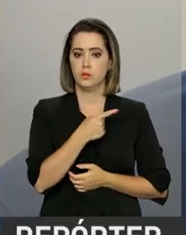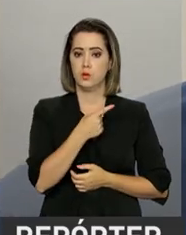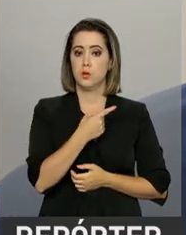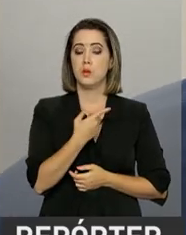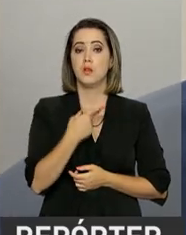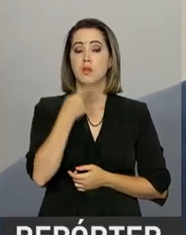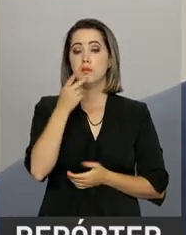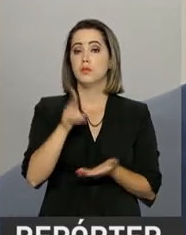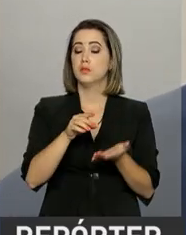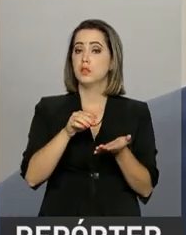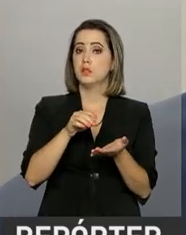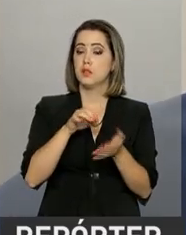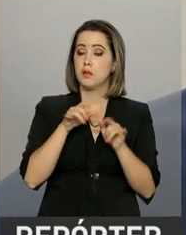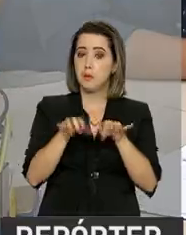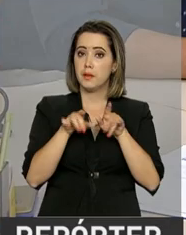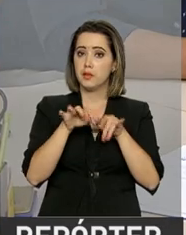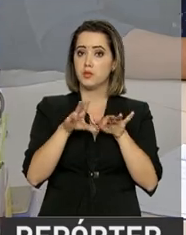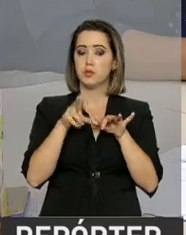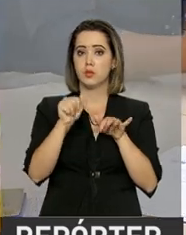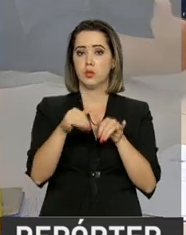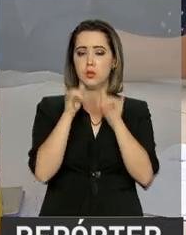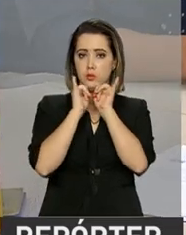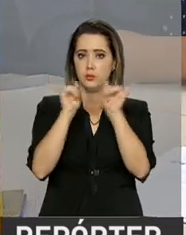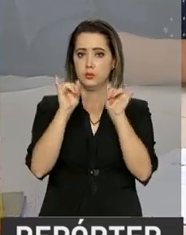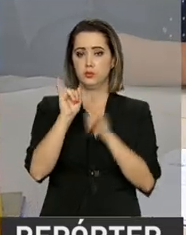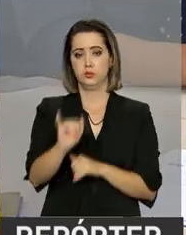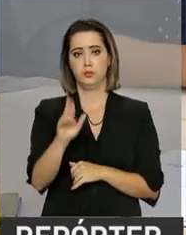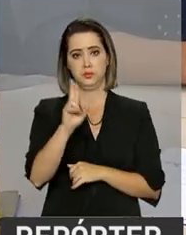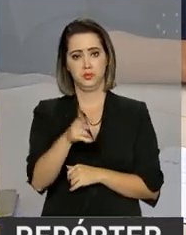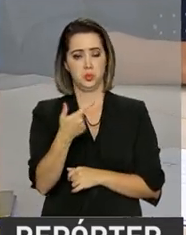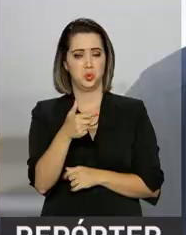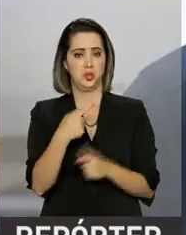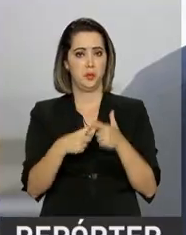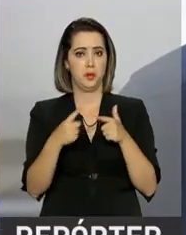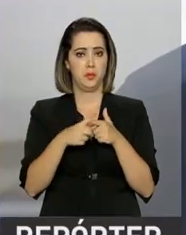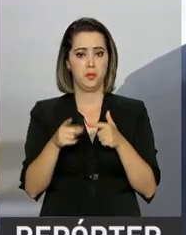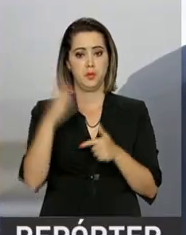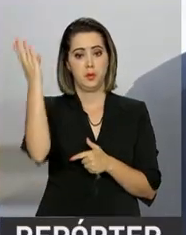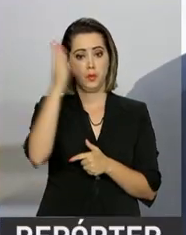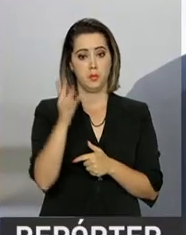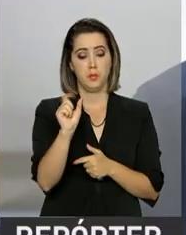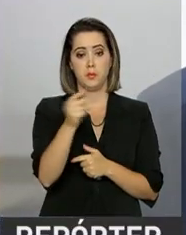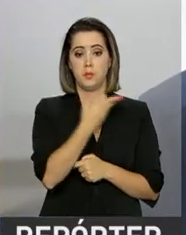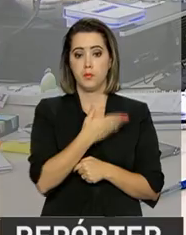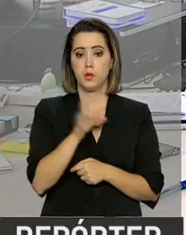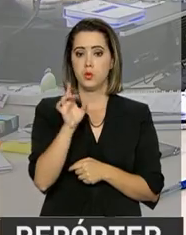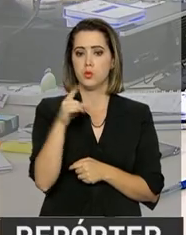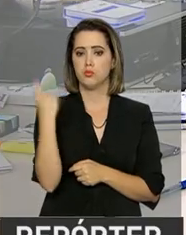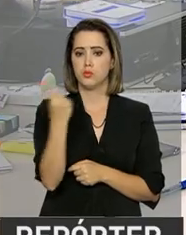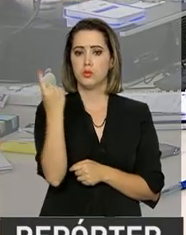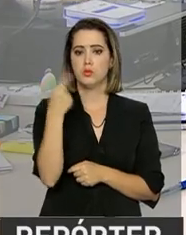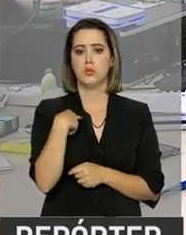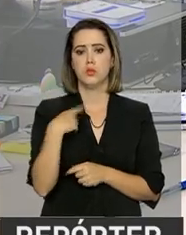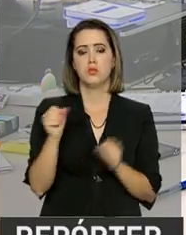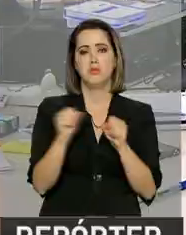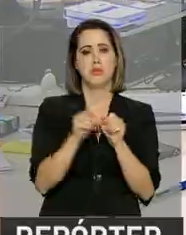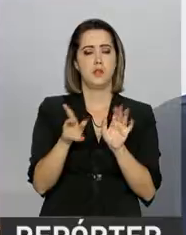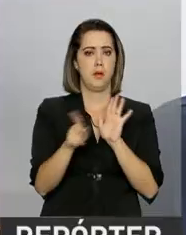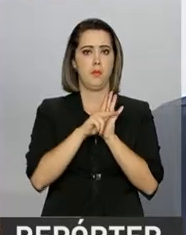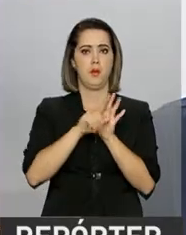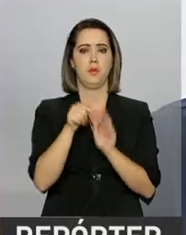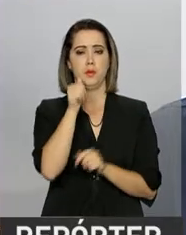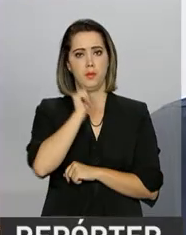Rogério, preencher a declaração anual de imposto de renda não é problema. O Brasiliense faz sozinho a dele e da